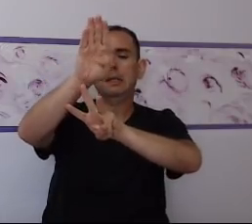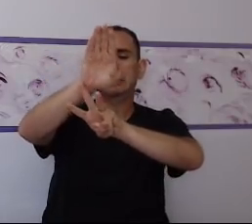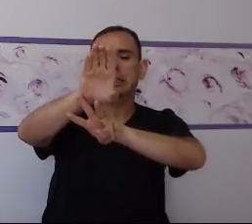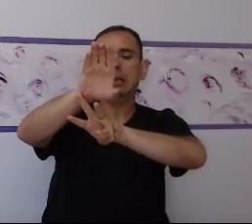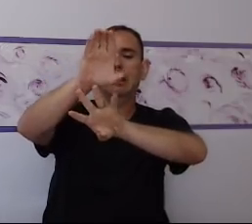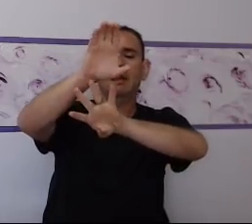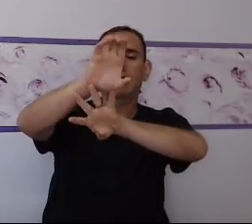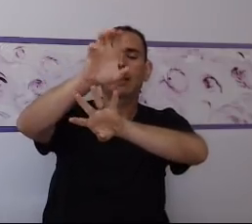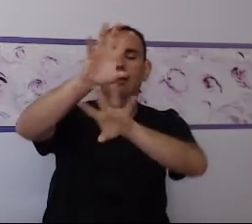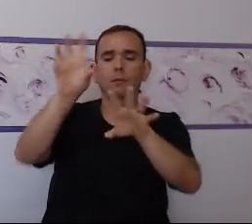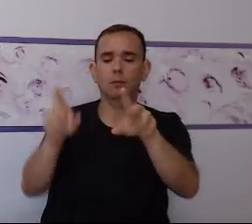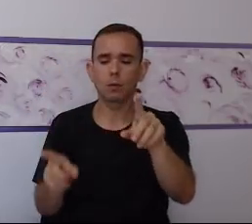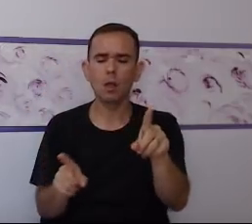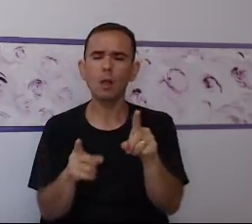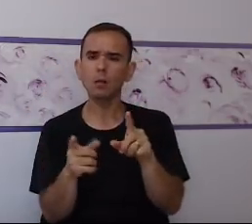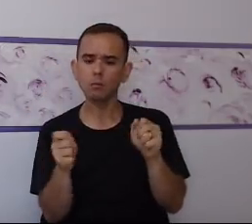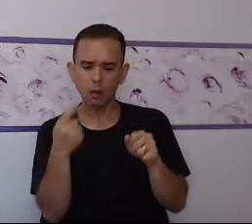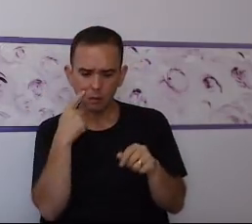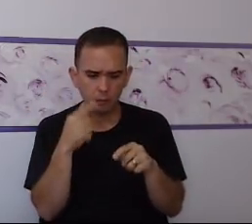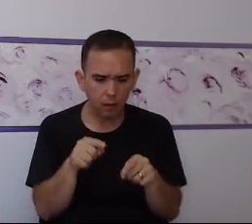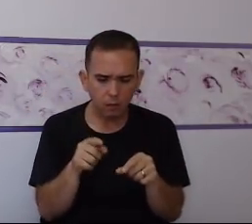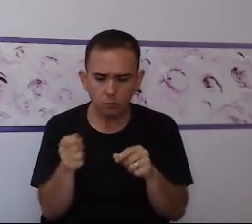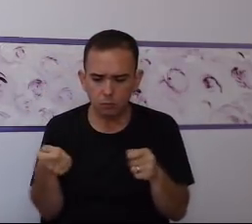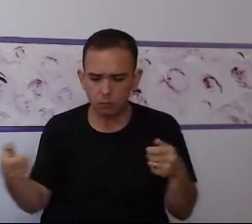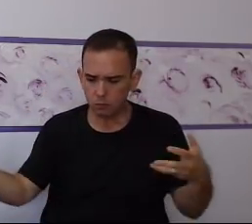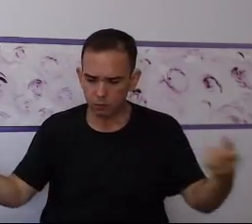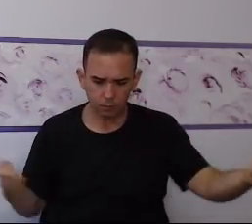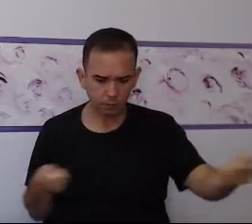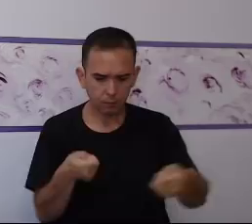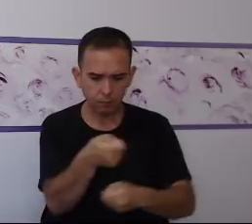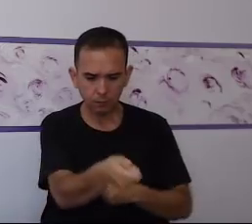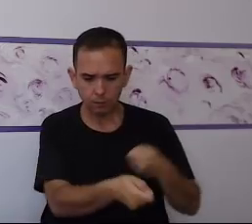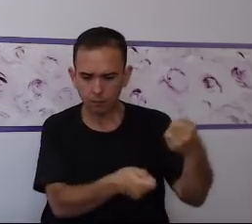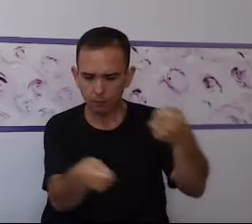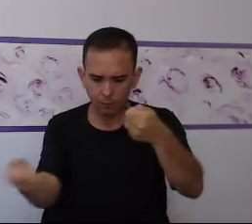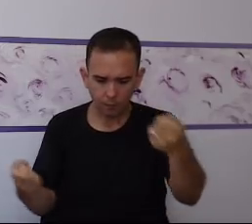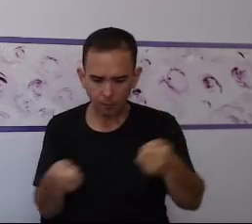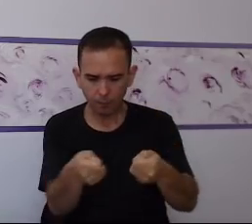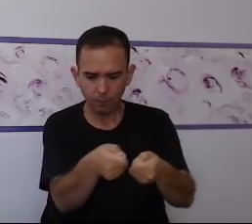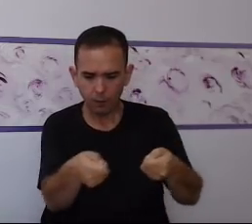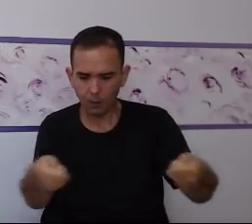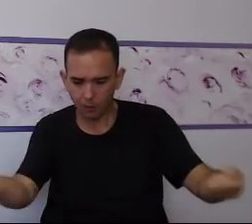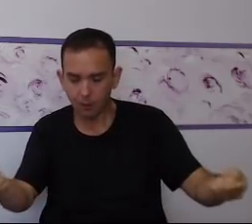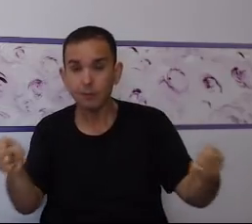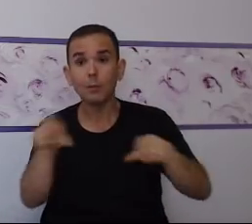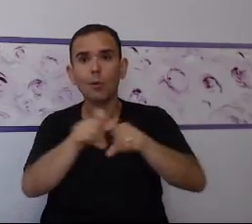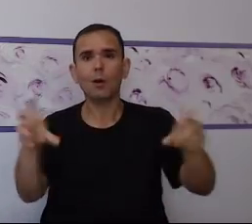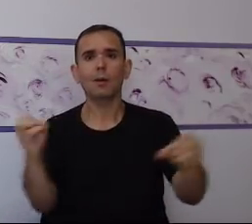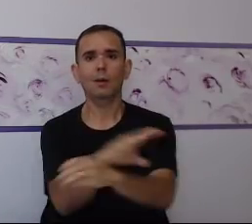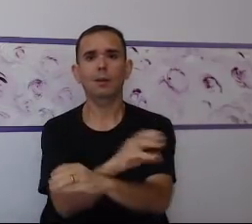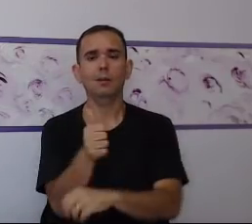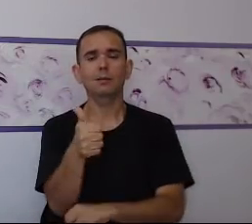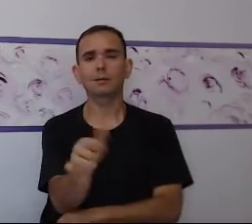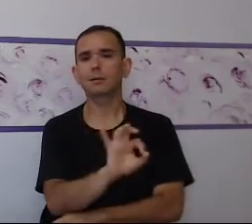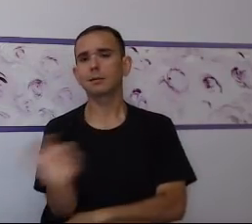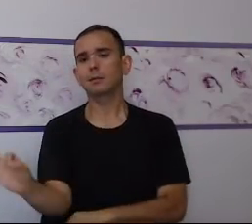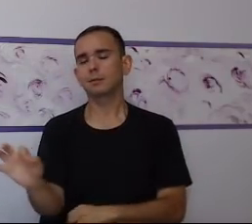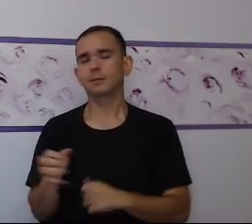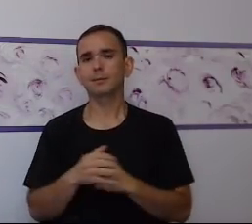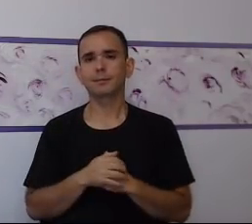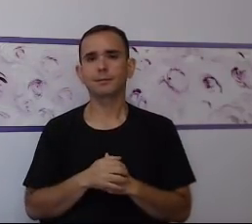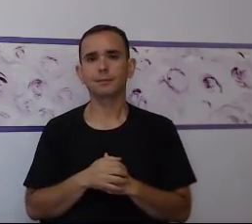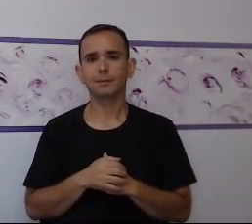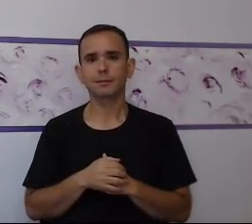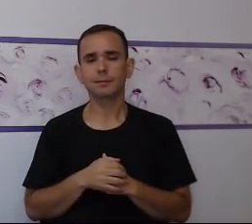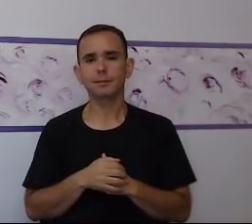montando as palavras, né? Eu dou o modelo para ele embaixo e aí ele vai procurando os palitinhos e formando as palavras que eu